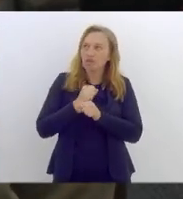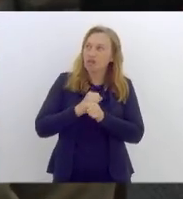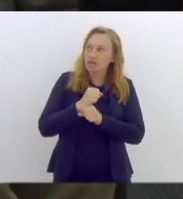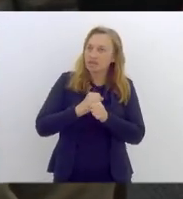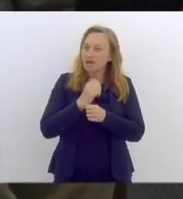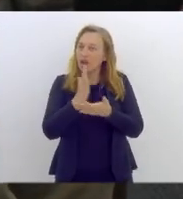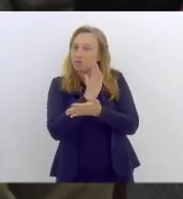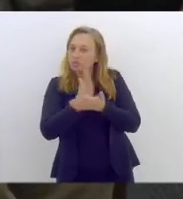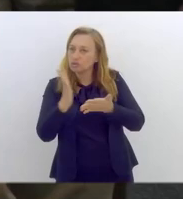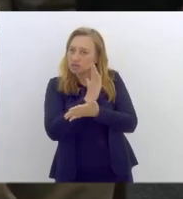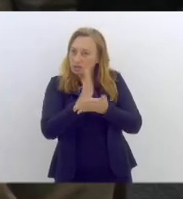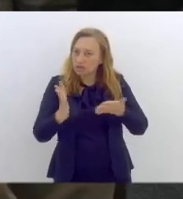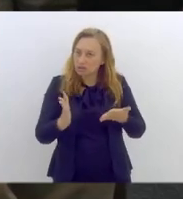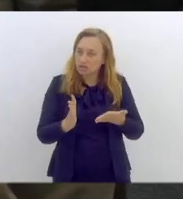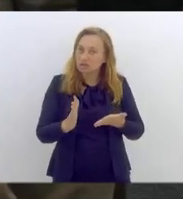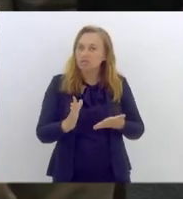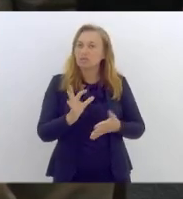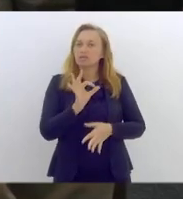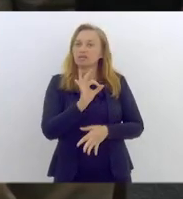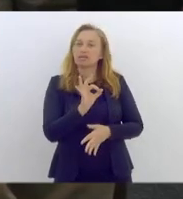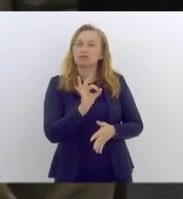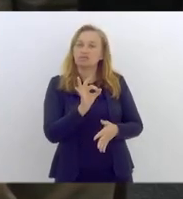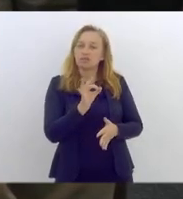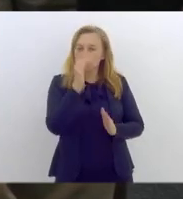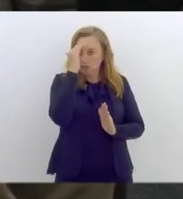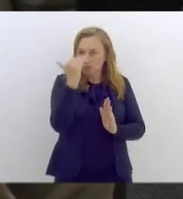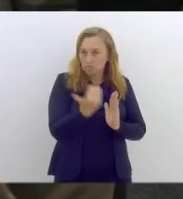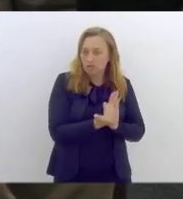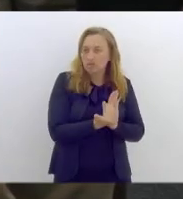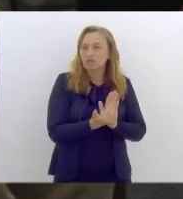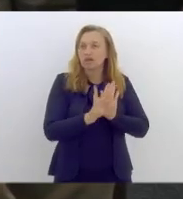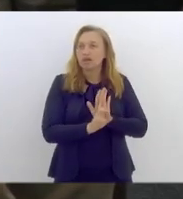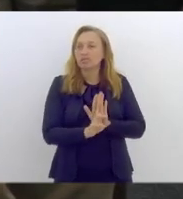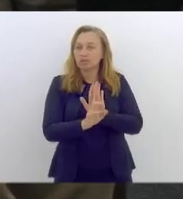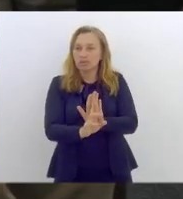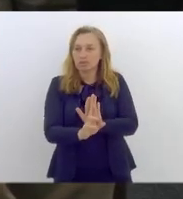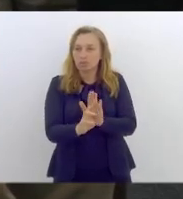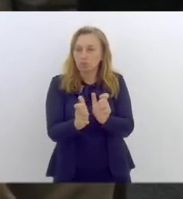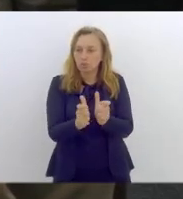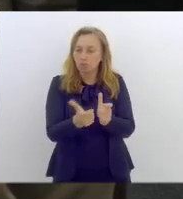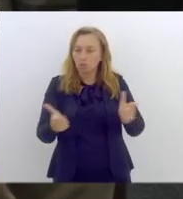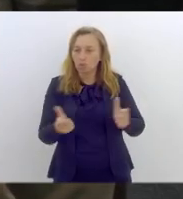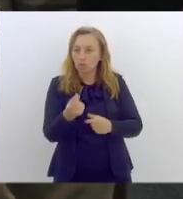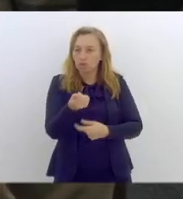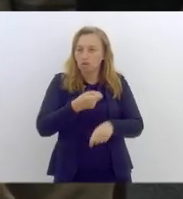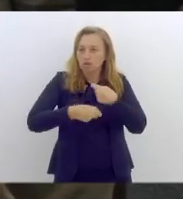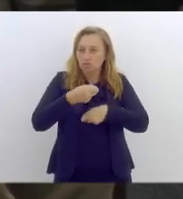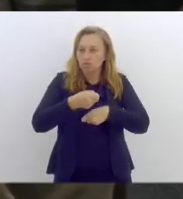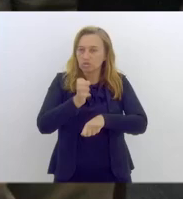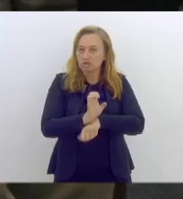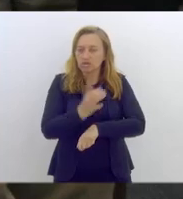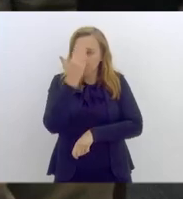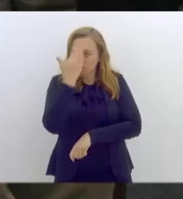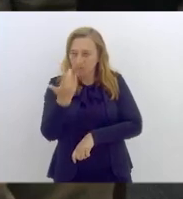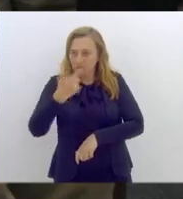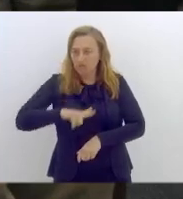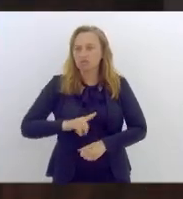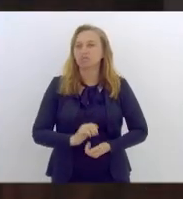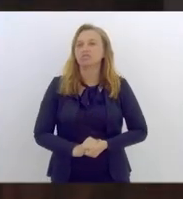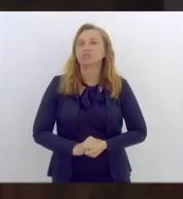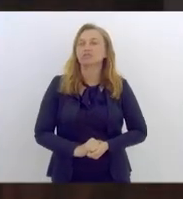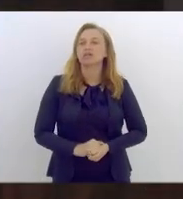anos uma vez estava uma vez concretizado é Vai representar o crescimento econômico do nosso Estado obrigada mais uma vez